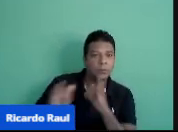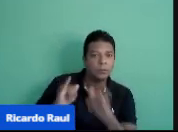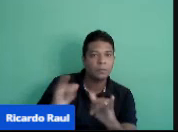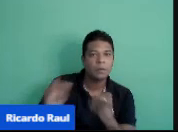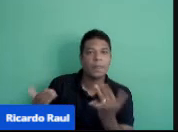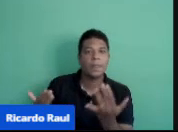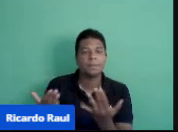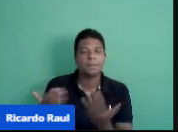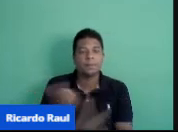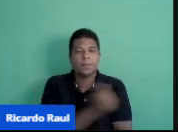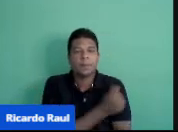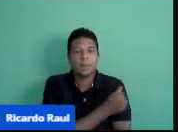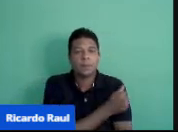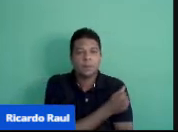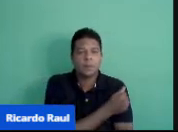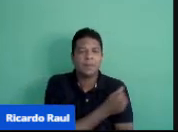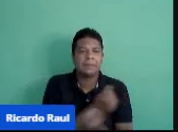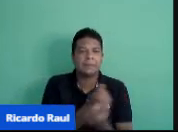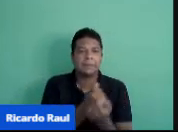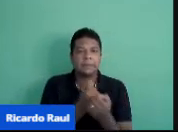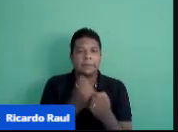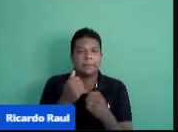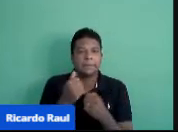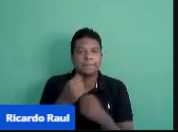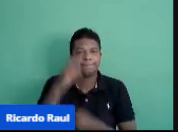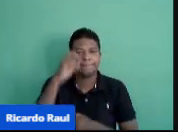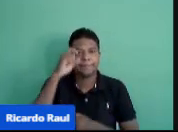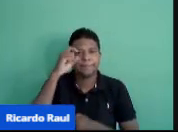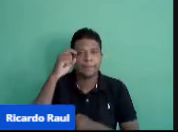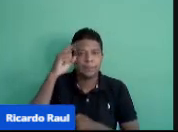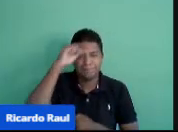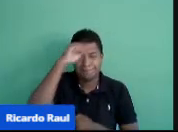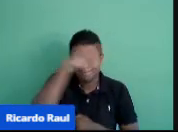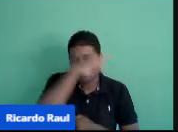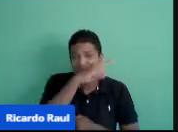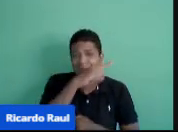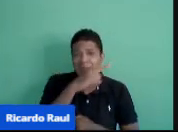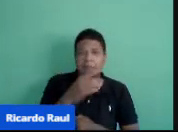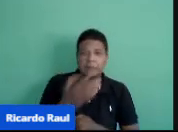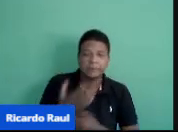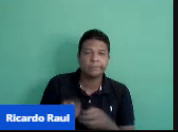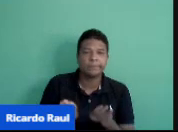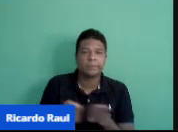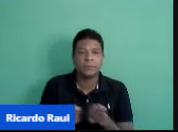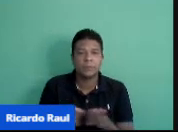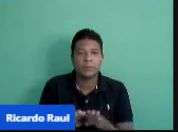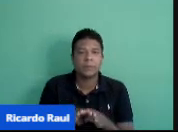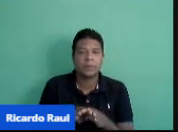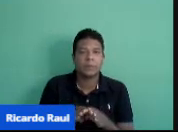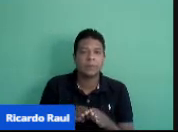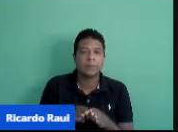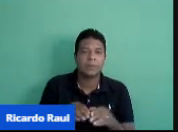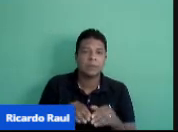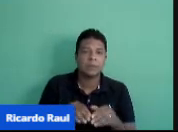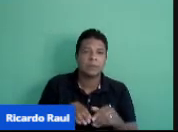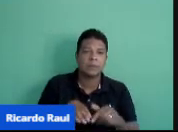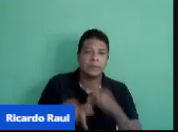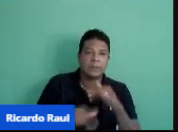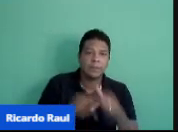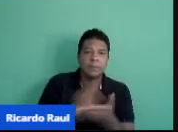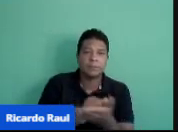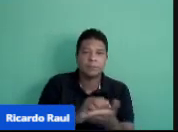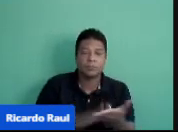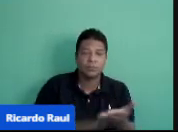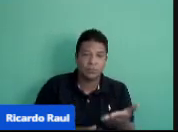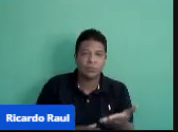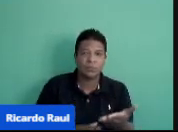meus alunos tiveram muita dificuldade, e eu senti nesse ano que eles tiveram um pouco de dificuldades a trabalhar aqueles exercícios, talvez seja porque já